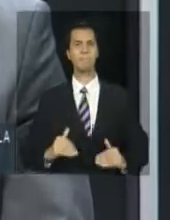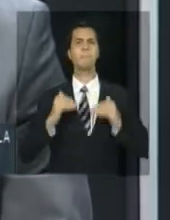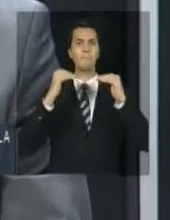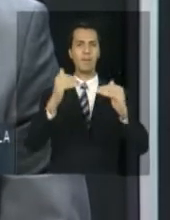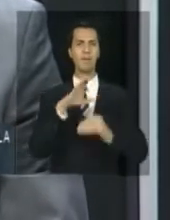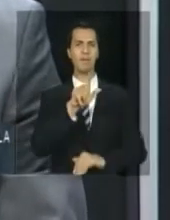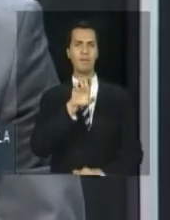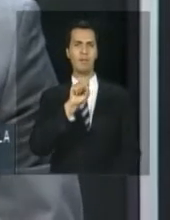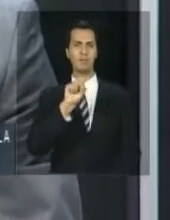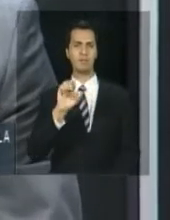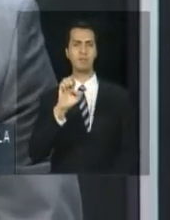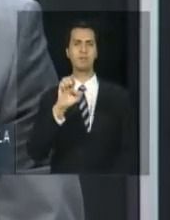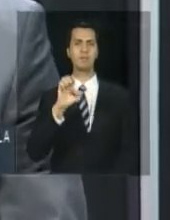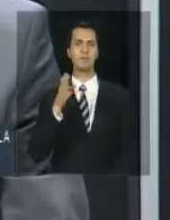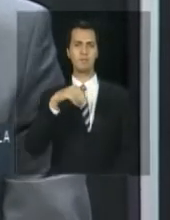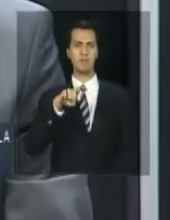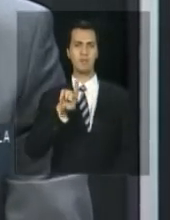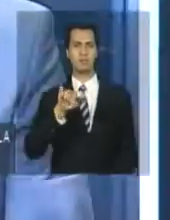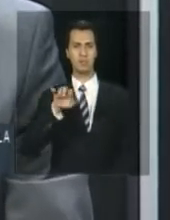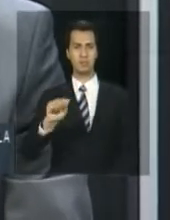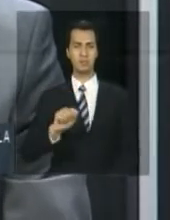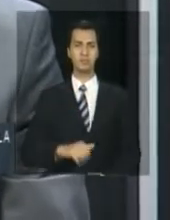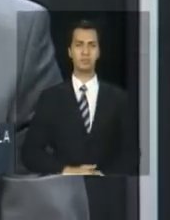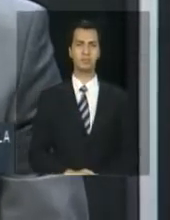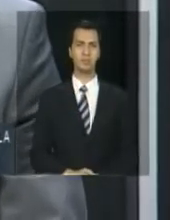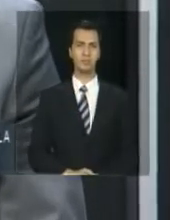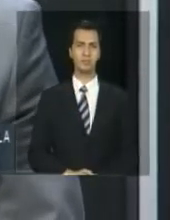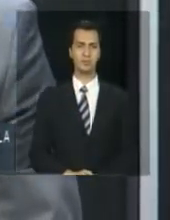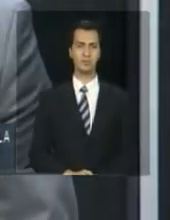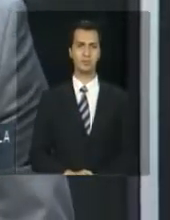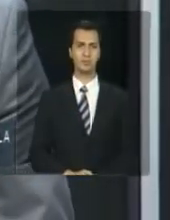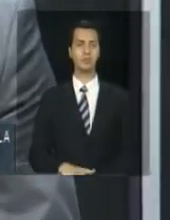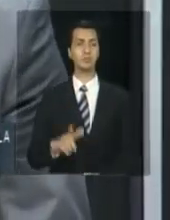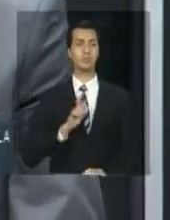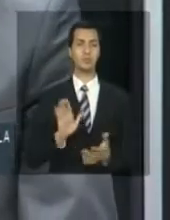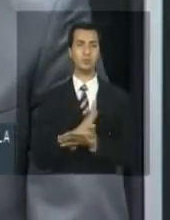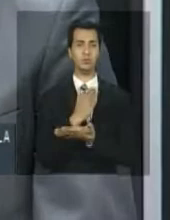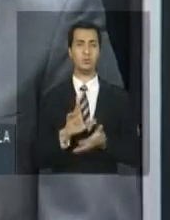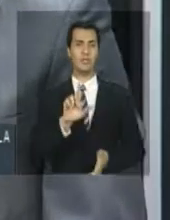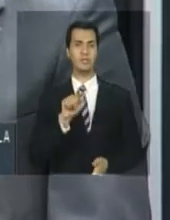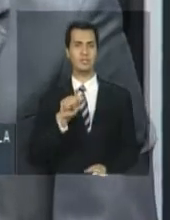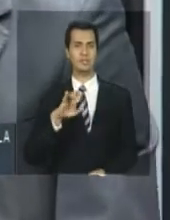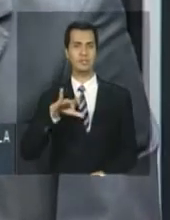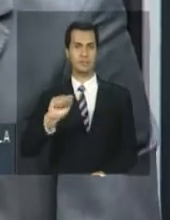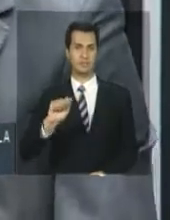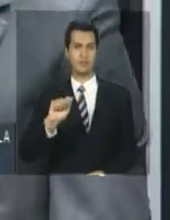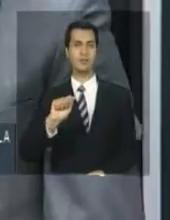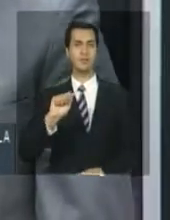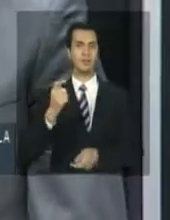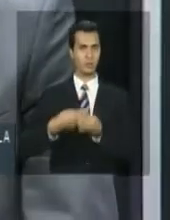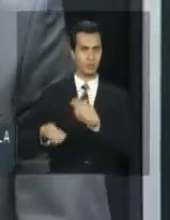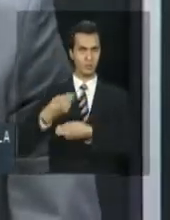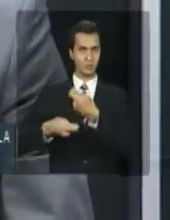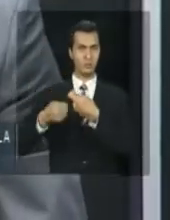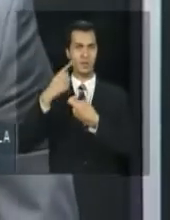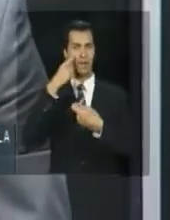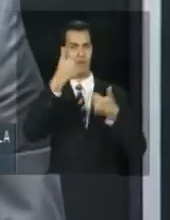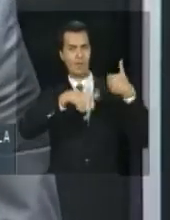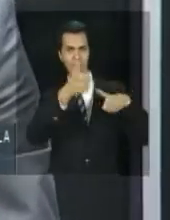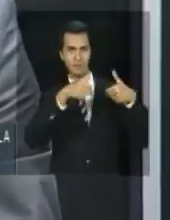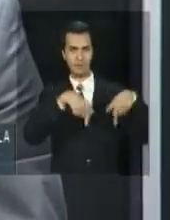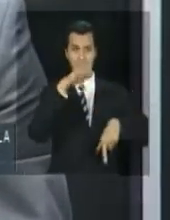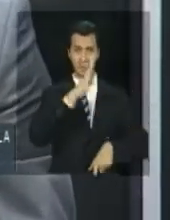A melhoria da nota do Brasil, concedida pelas maiores agências de classificação de risco, e os